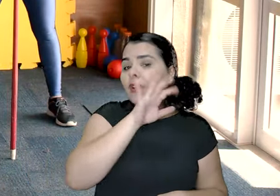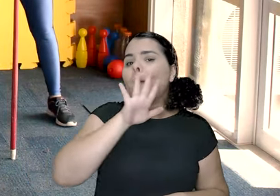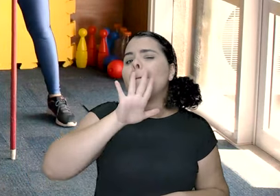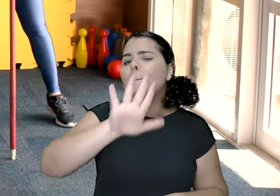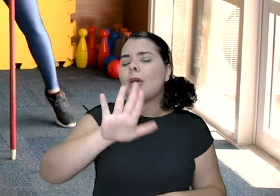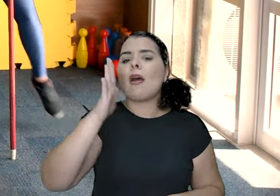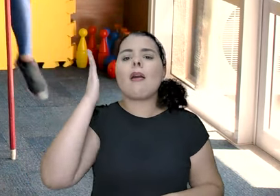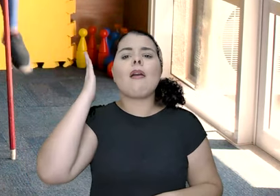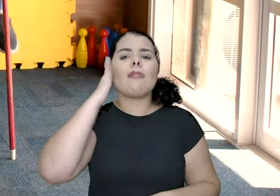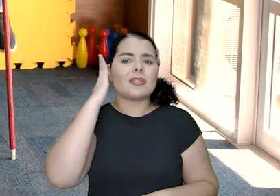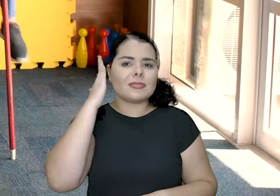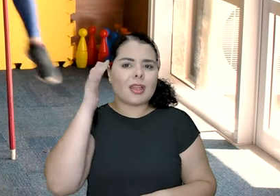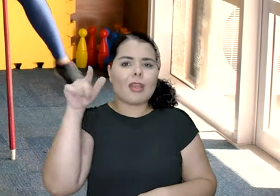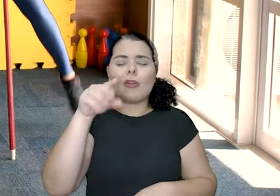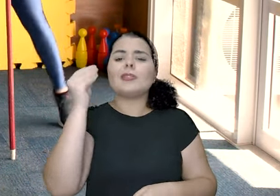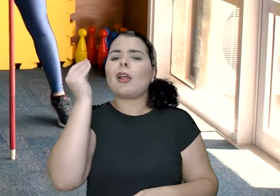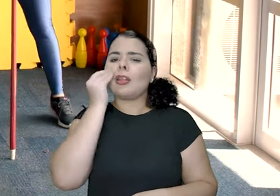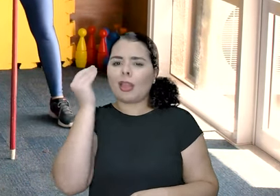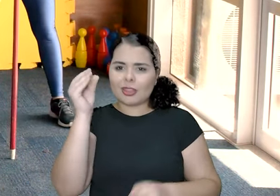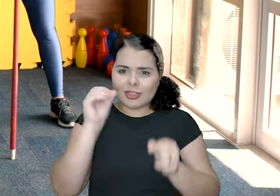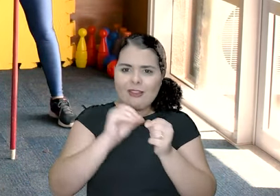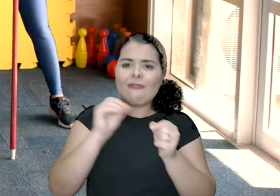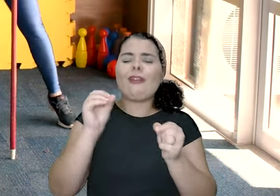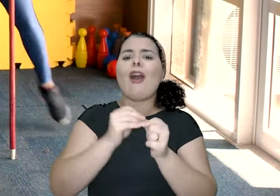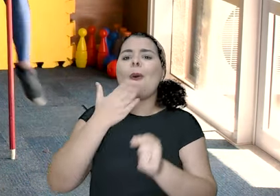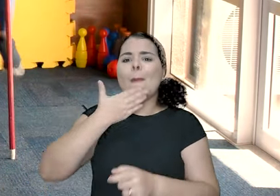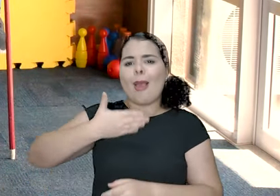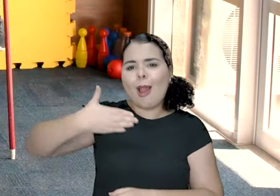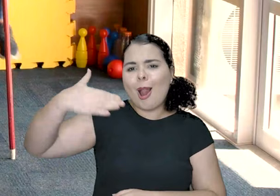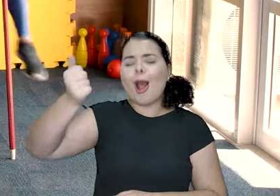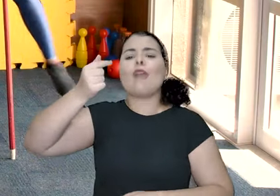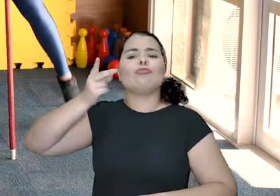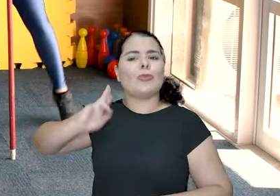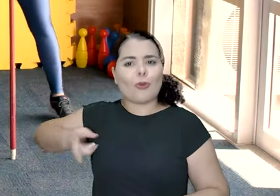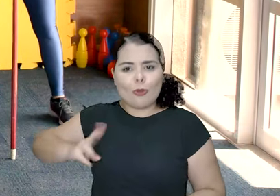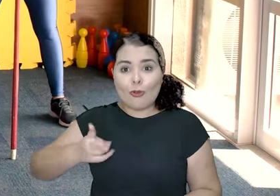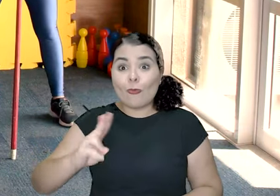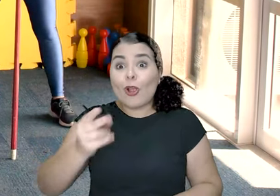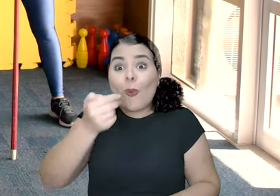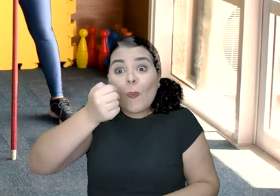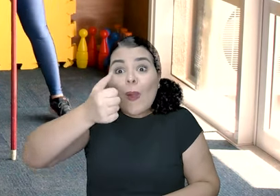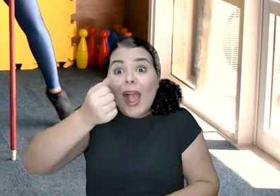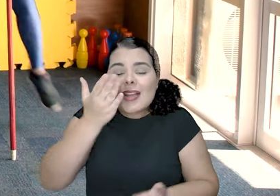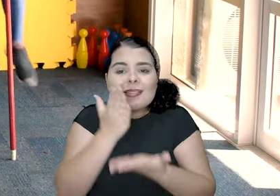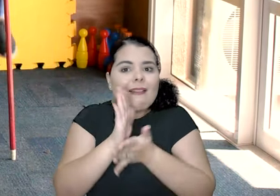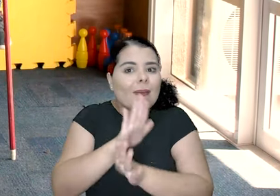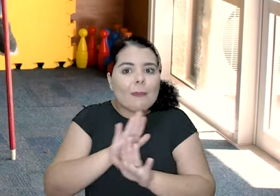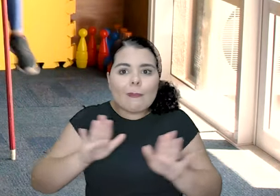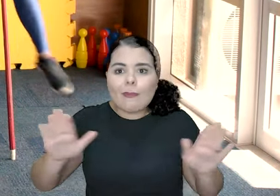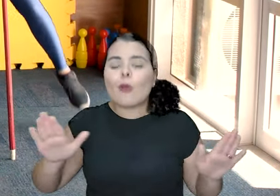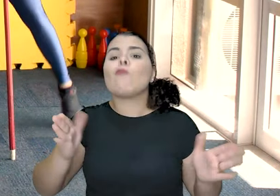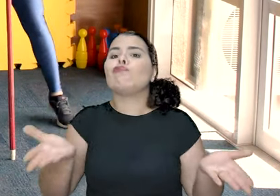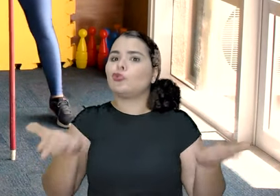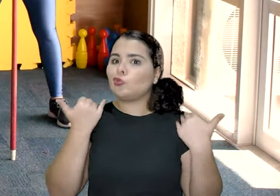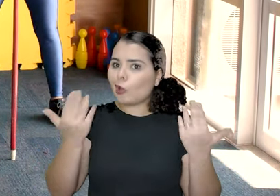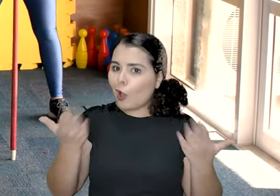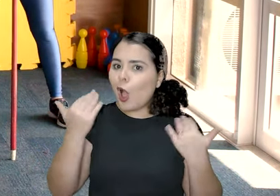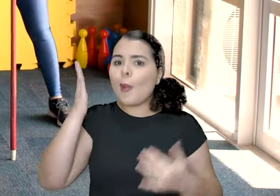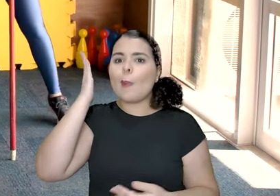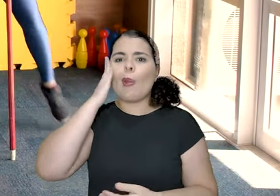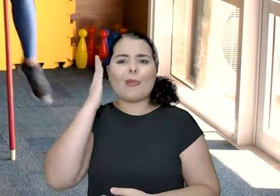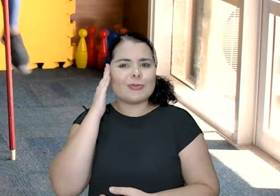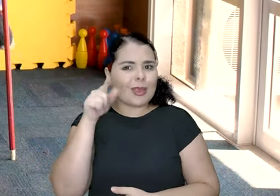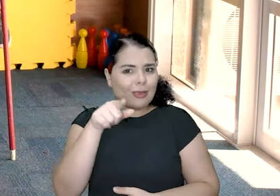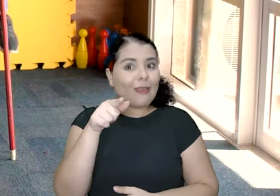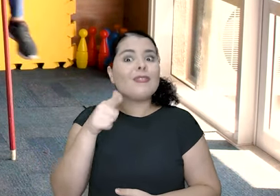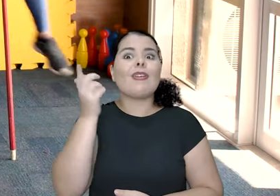está fazendo o seu melhor. Continua. Tá quase acabando. Vamos lá, que eu sei que tá